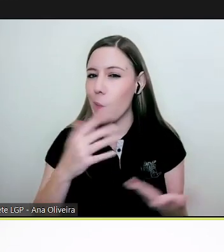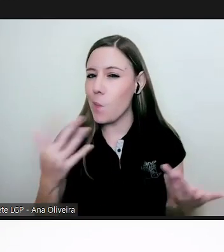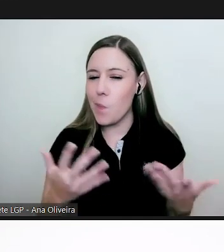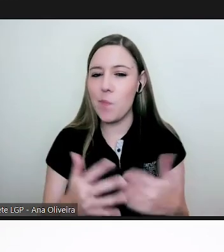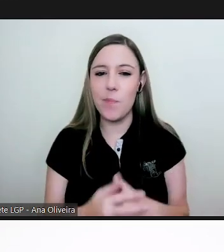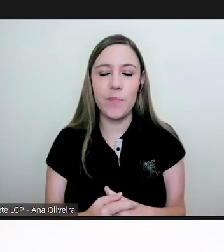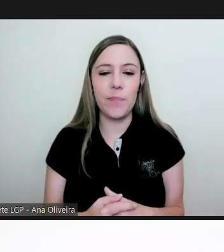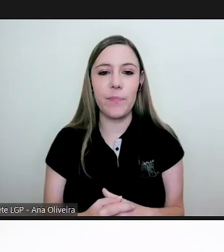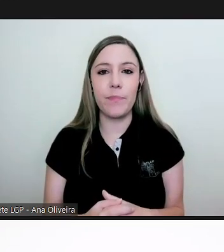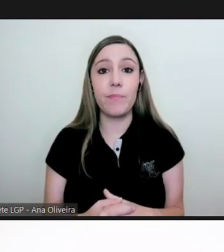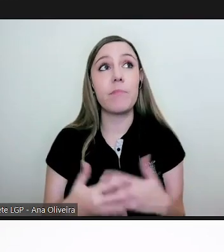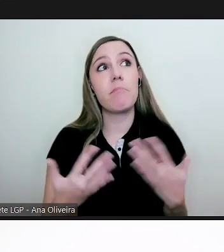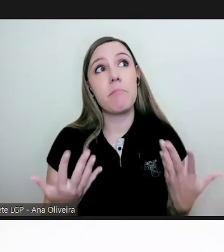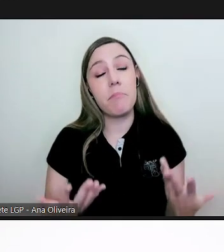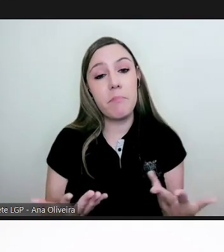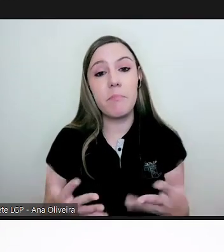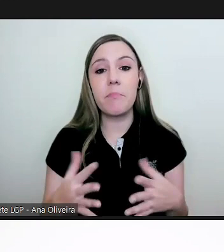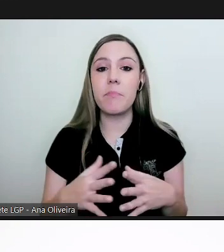Olha,